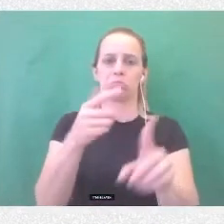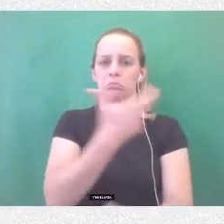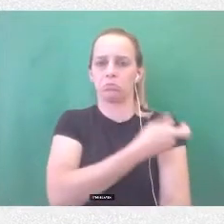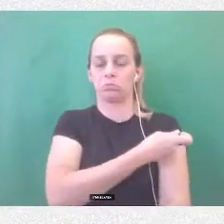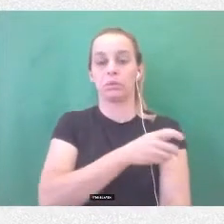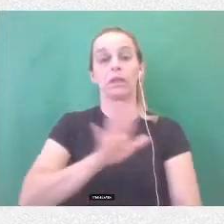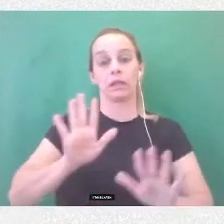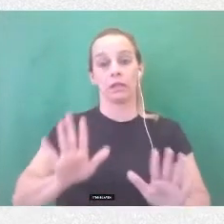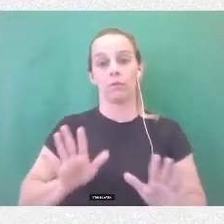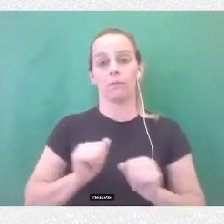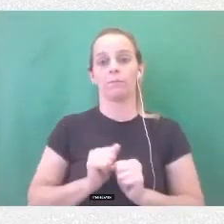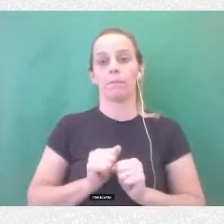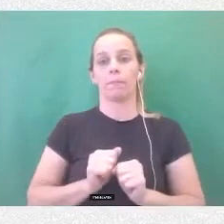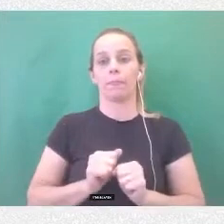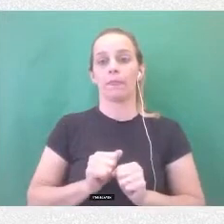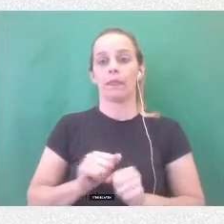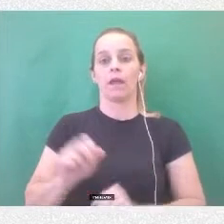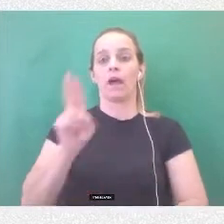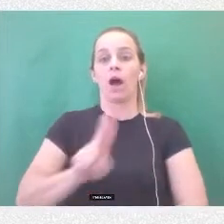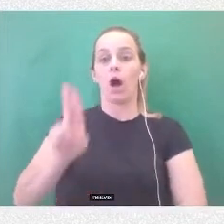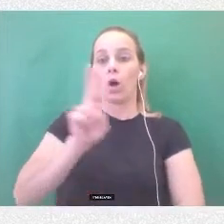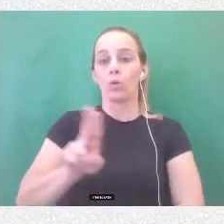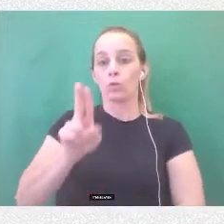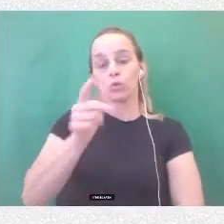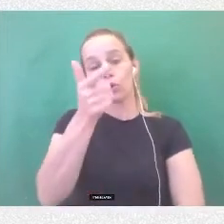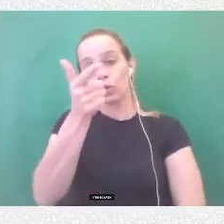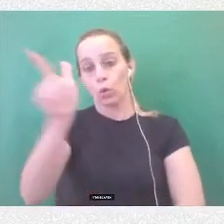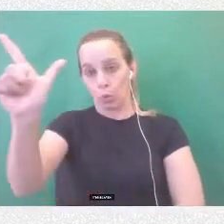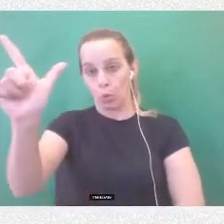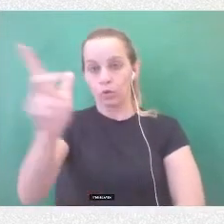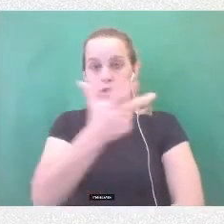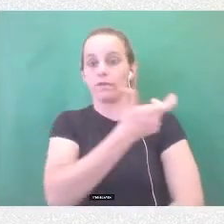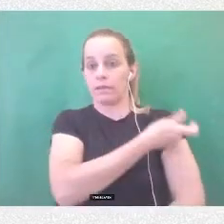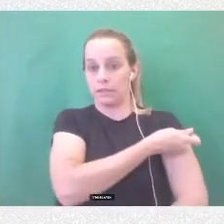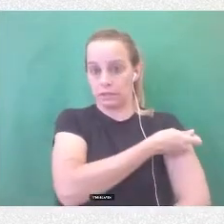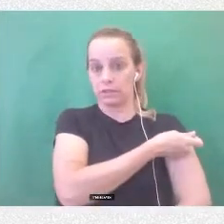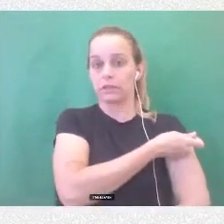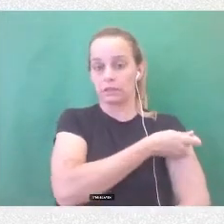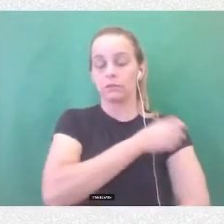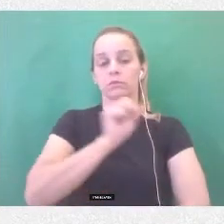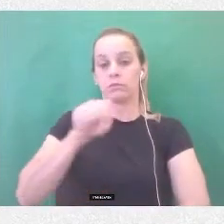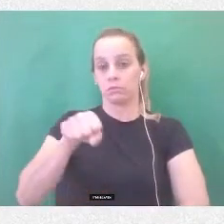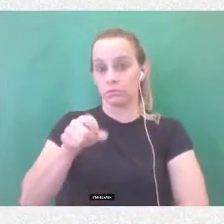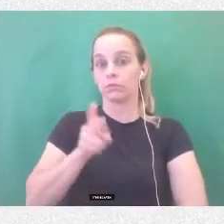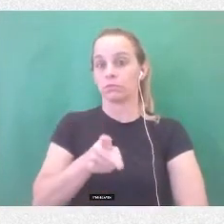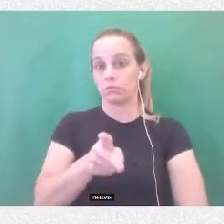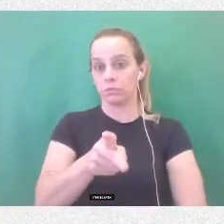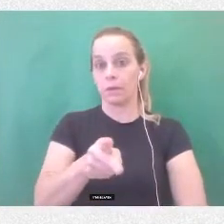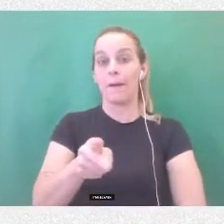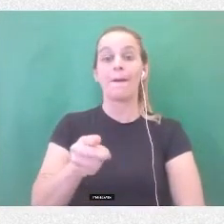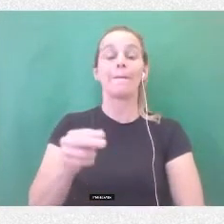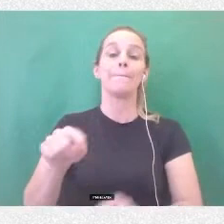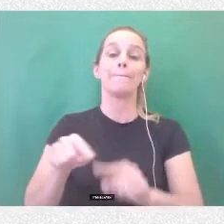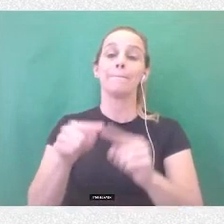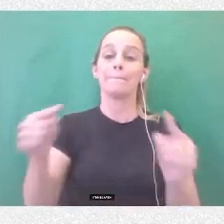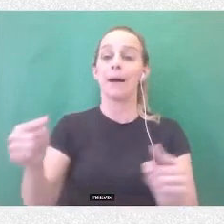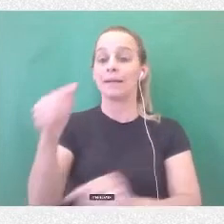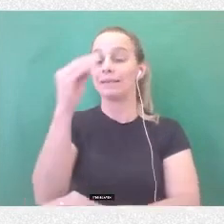relação ao uso de outras vacinas, sim, no início nós recebemos prioritariamente vacinas